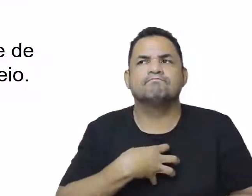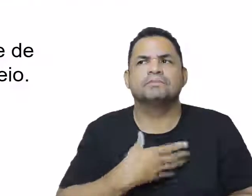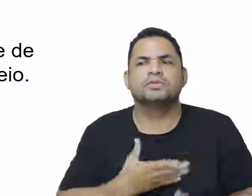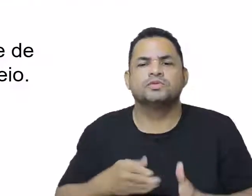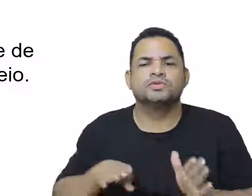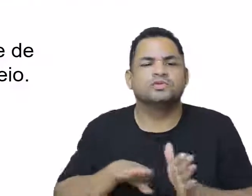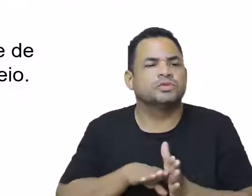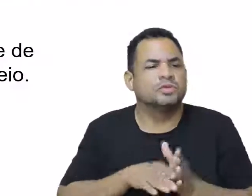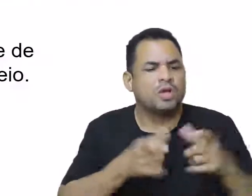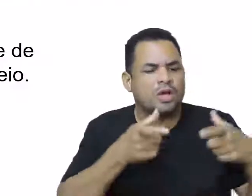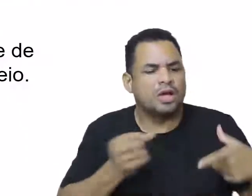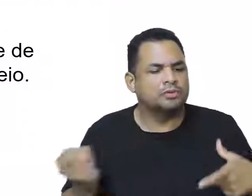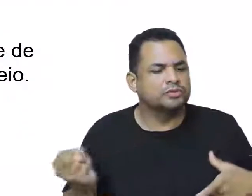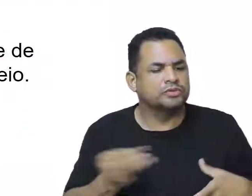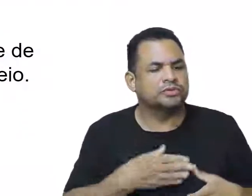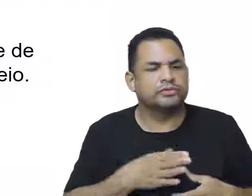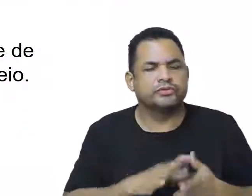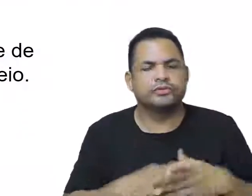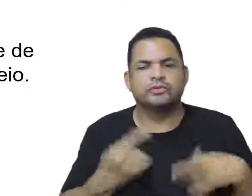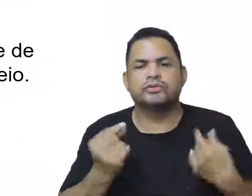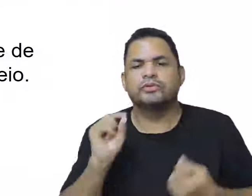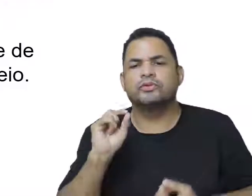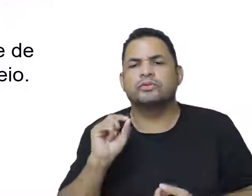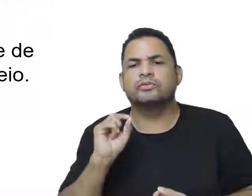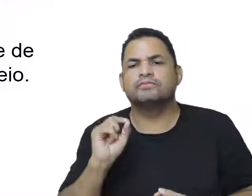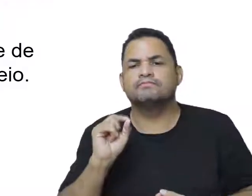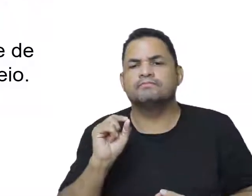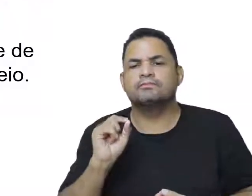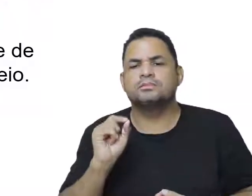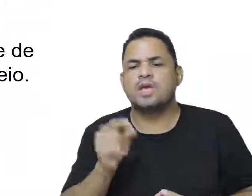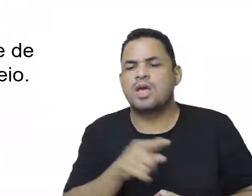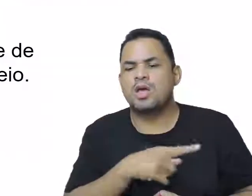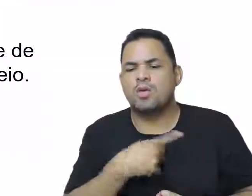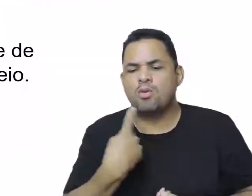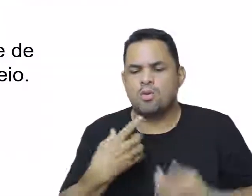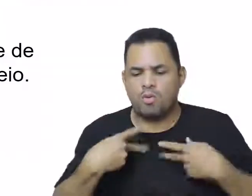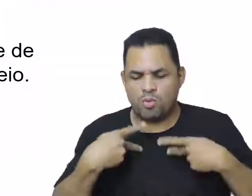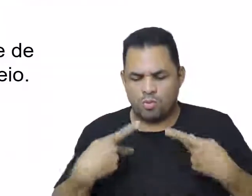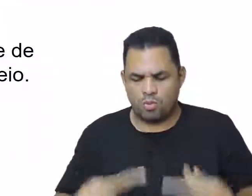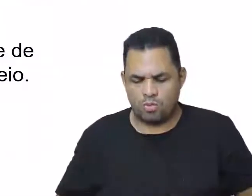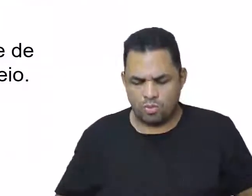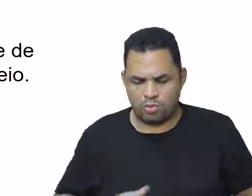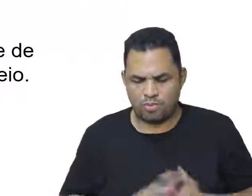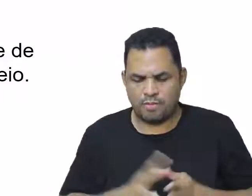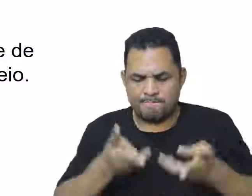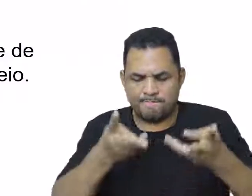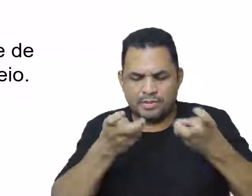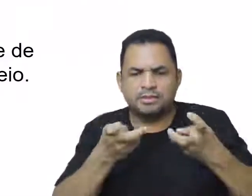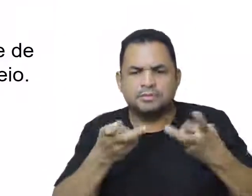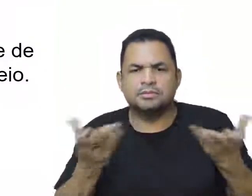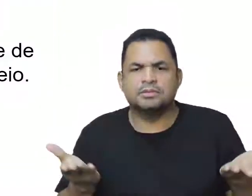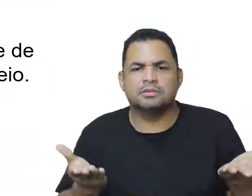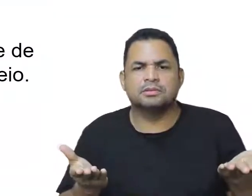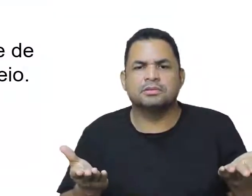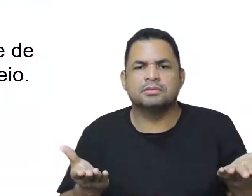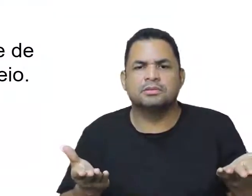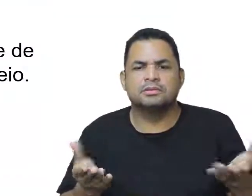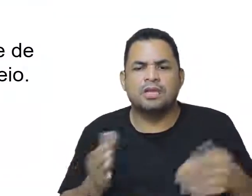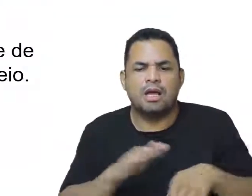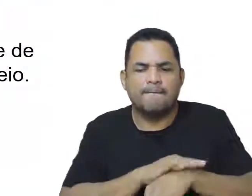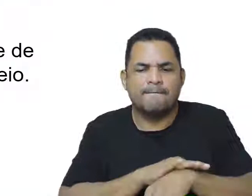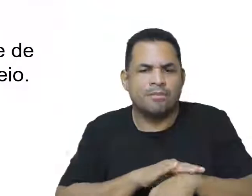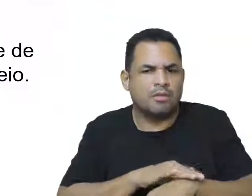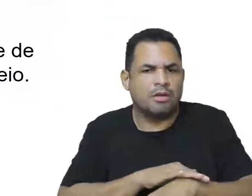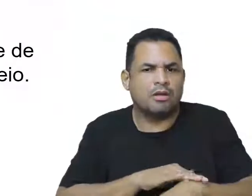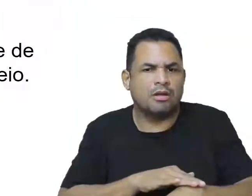lugar novo, o que faz, no nosso organismo faz a gente perceber o ambiente? É a pele,